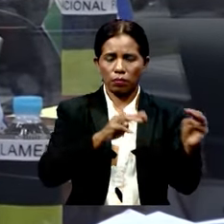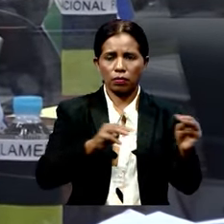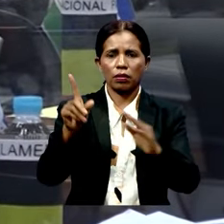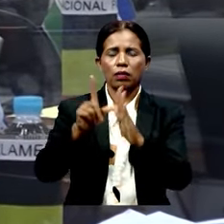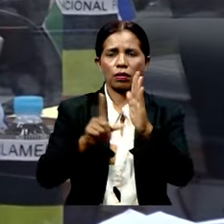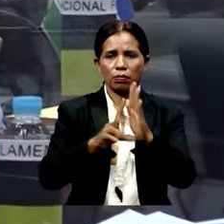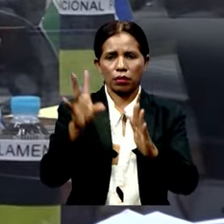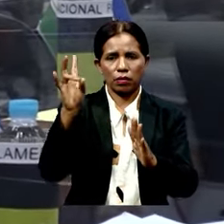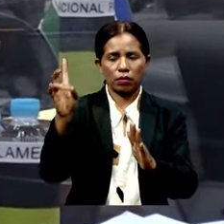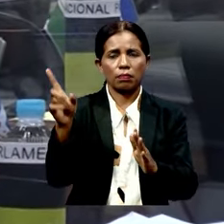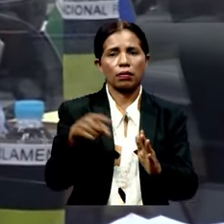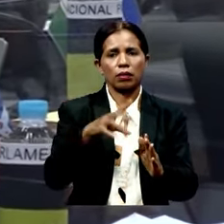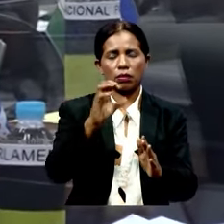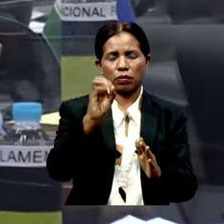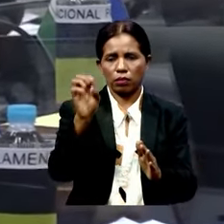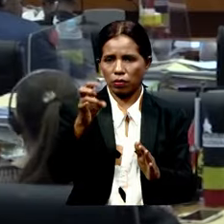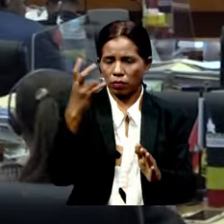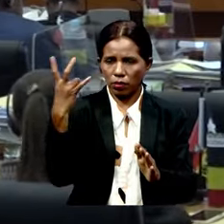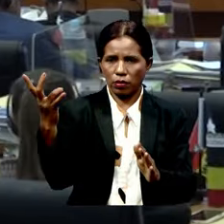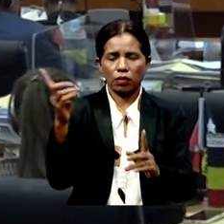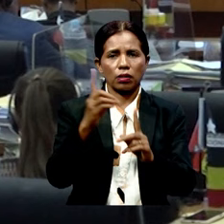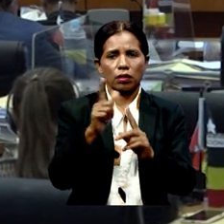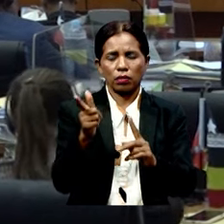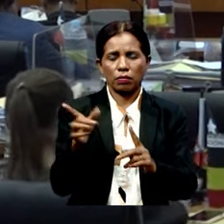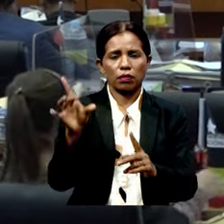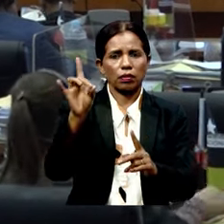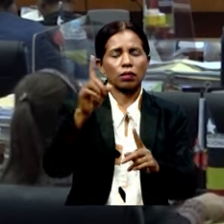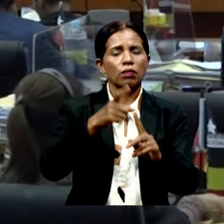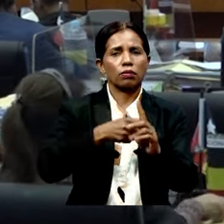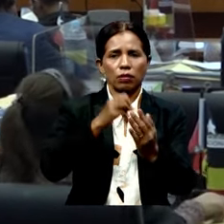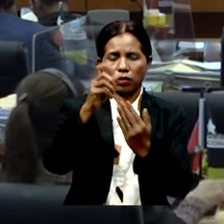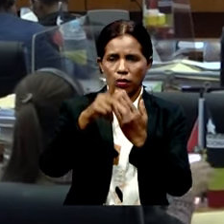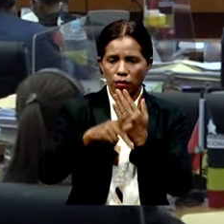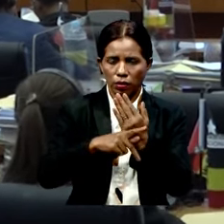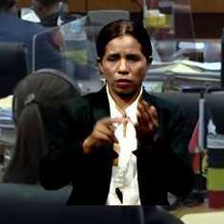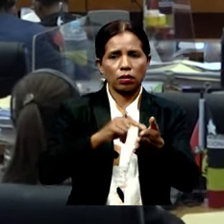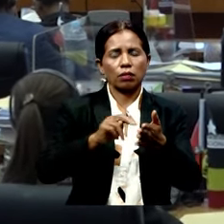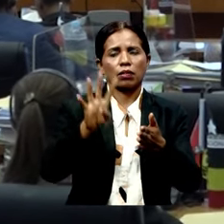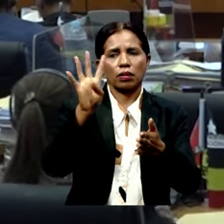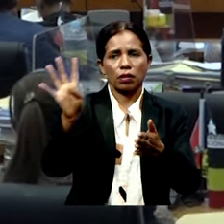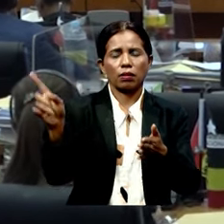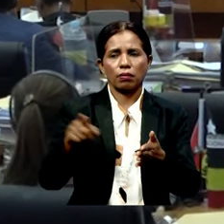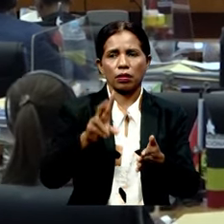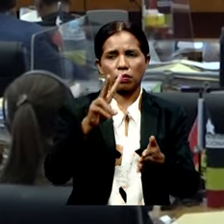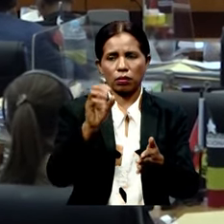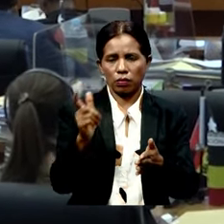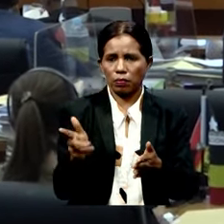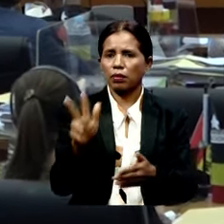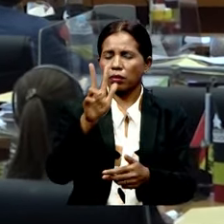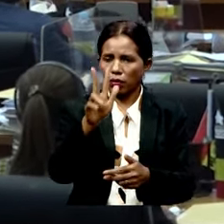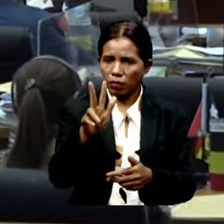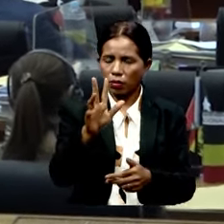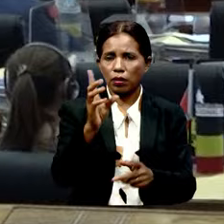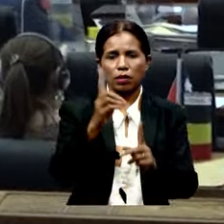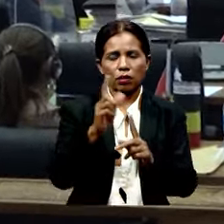número 7/8 sanorisin 7, loron 2 nolorisin nem fulan abril, no número 8/2 ro nolorisin tolu, loron